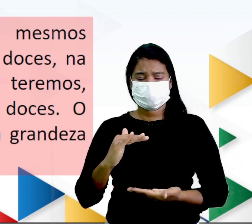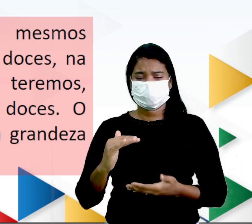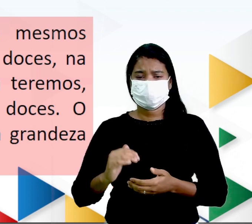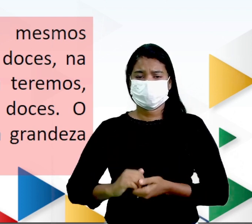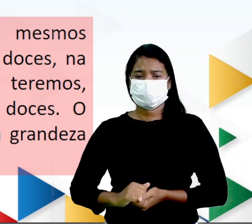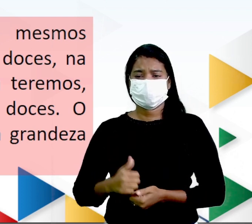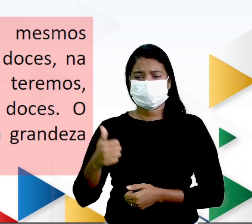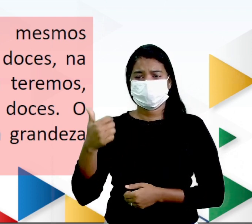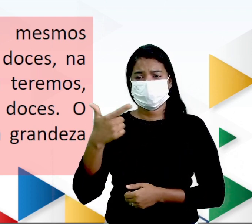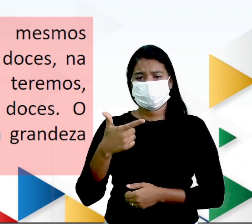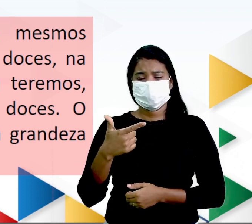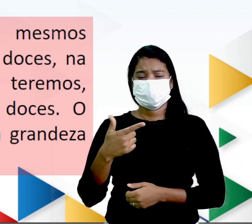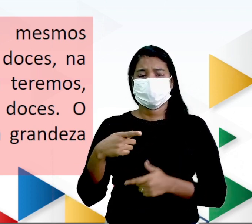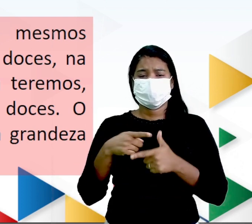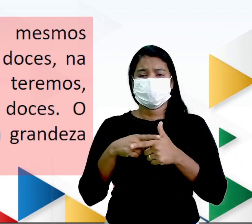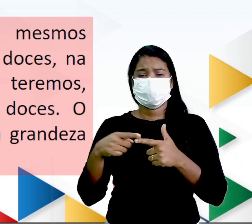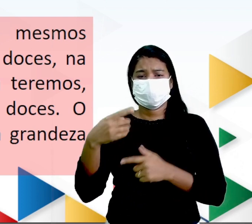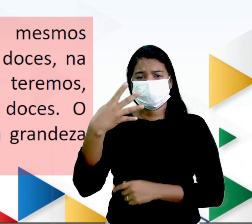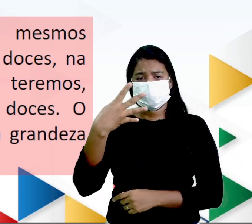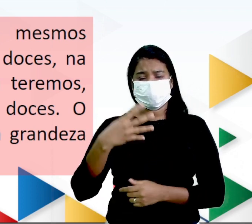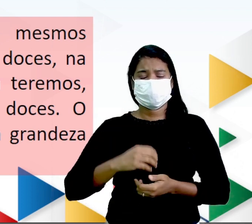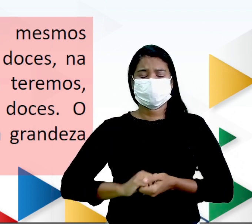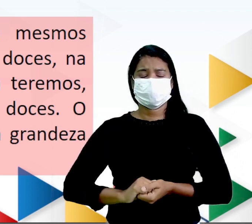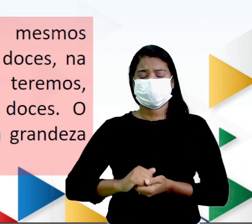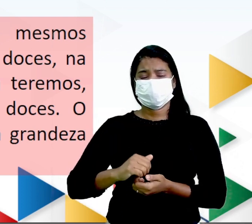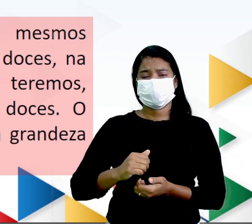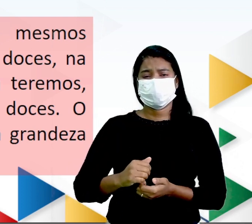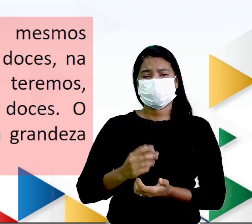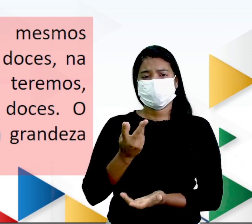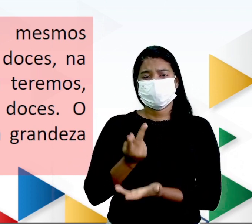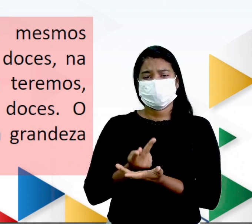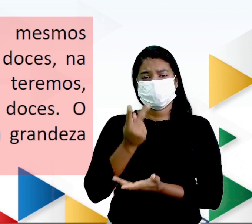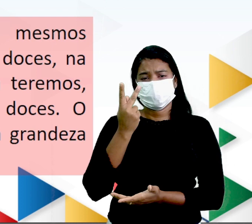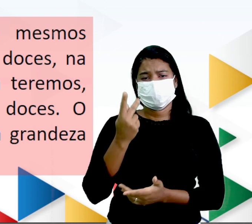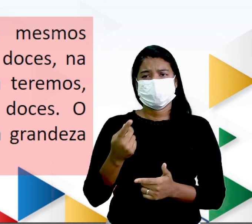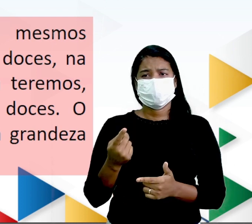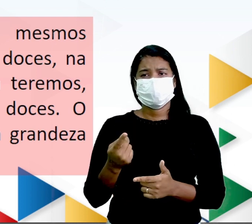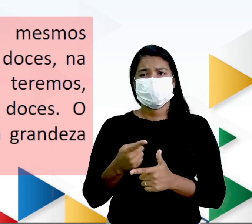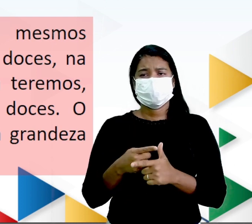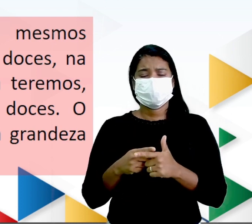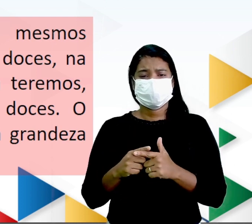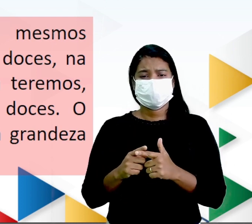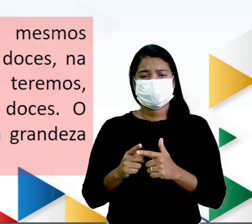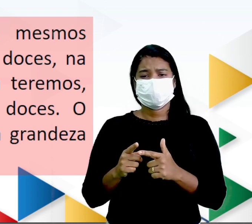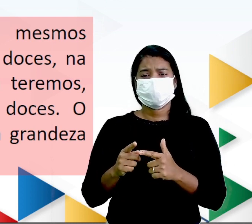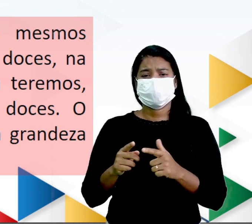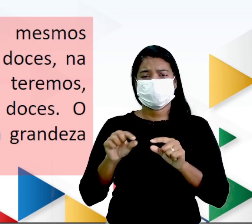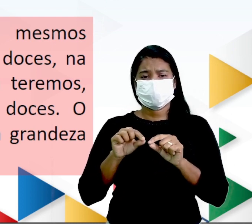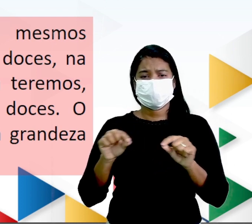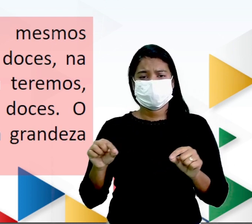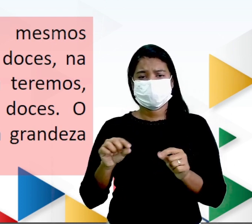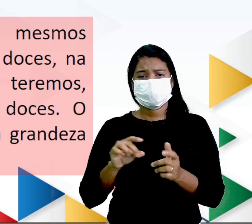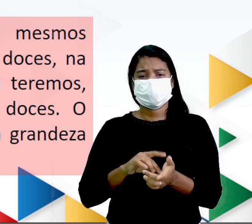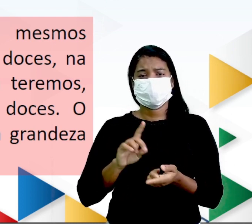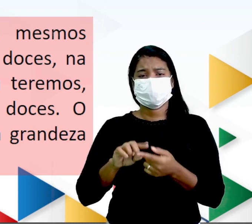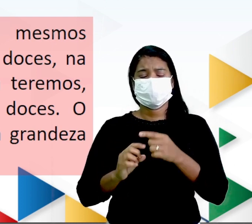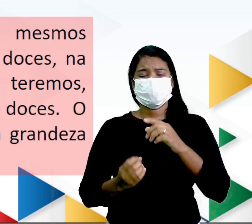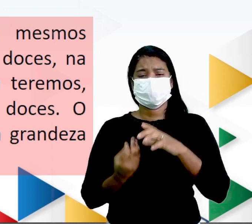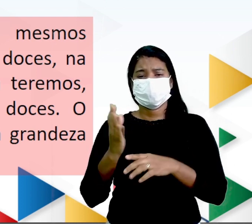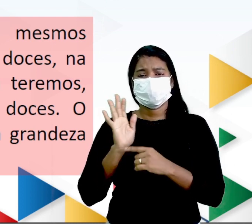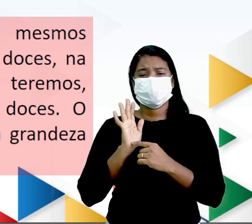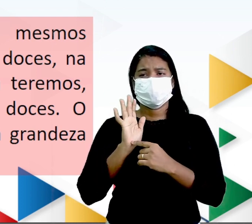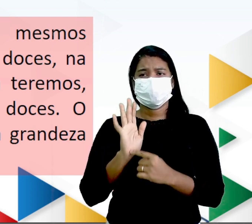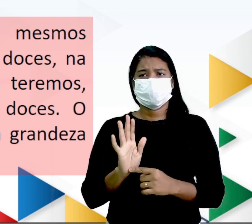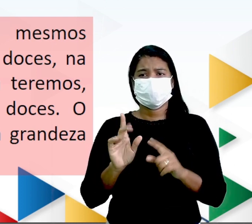ali, ó, 12 dividido por 4, tá? O resultado da divisão pela medida aparece a